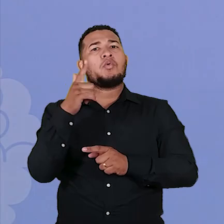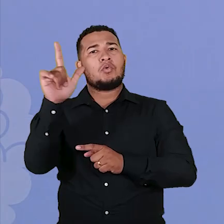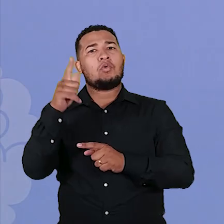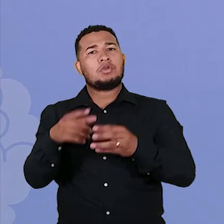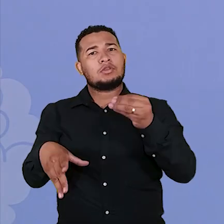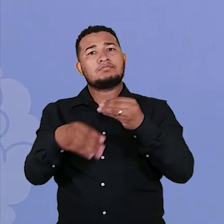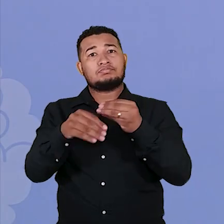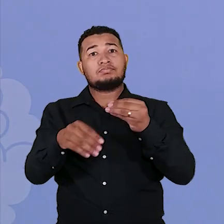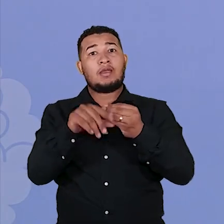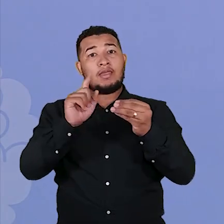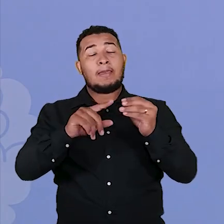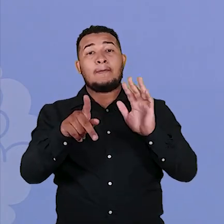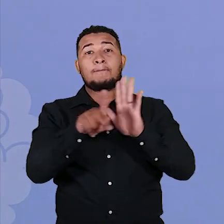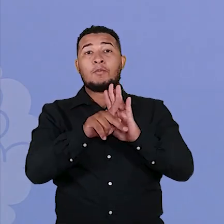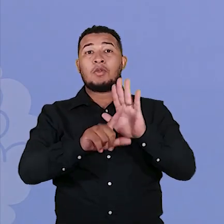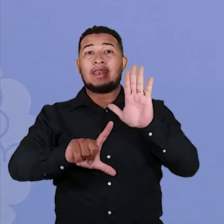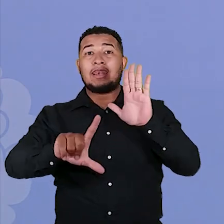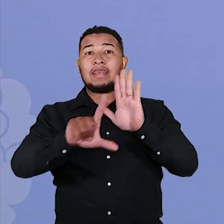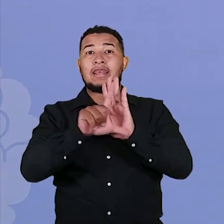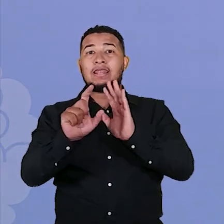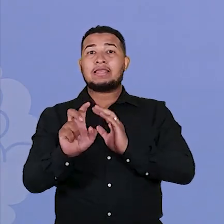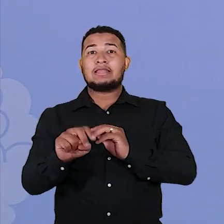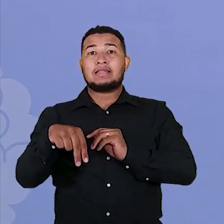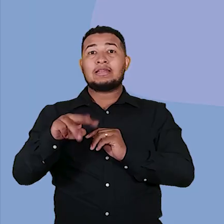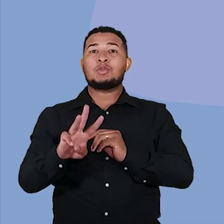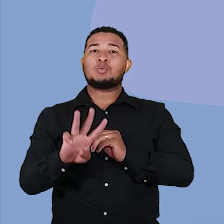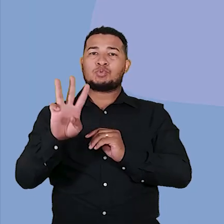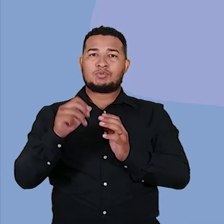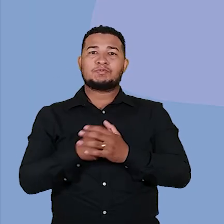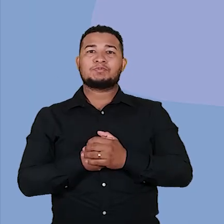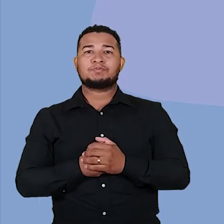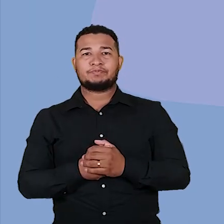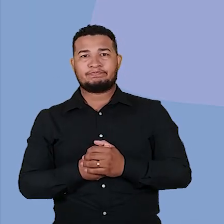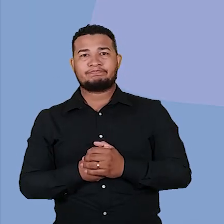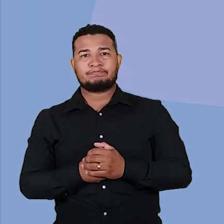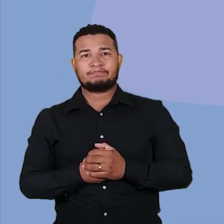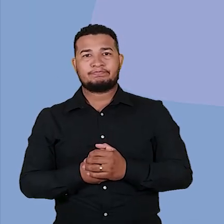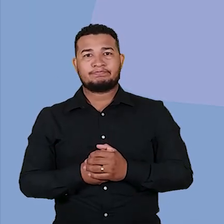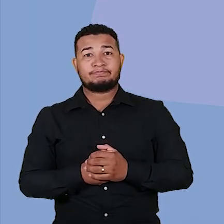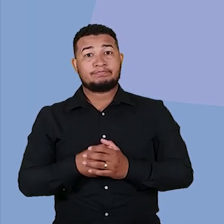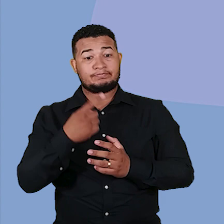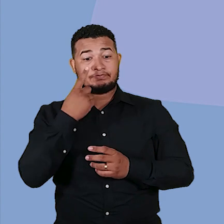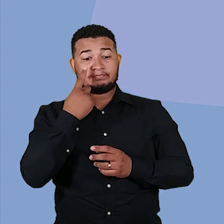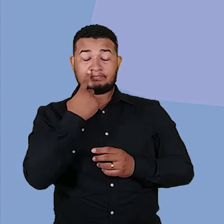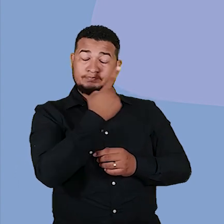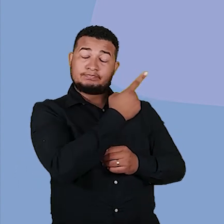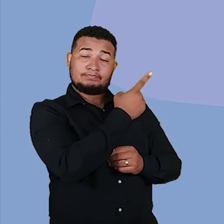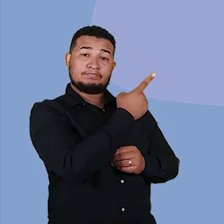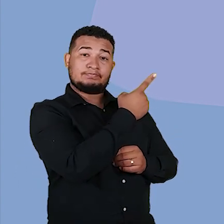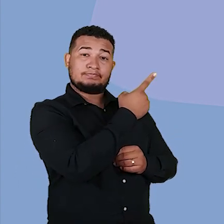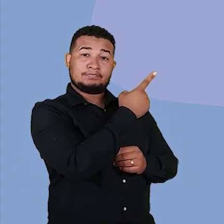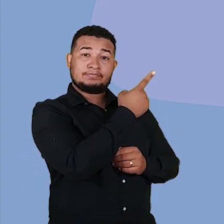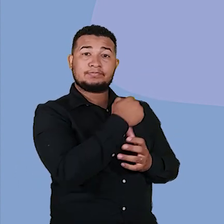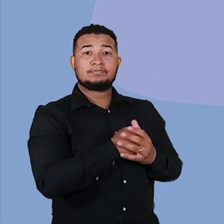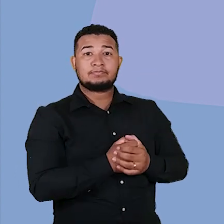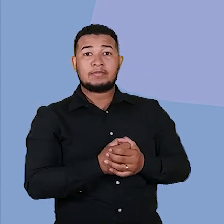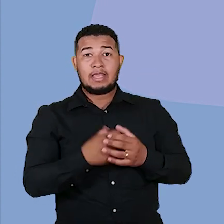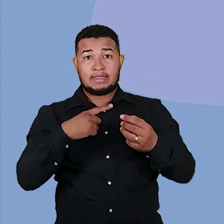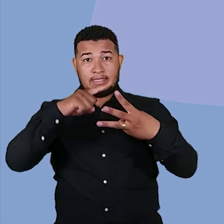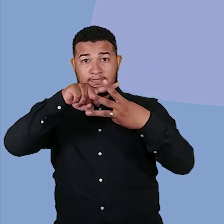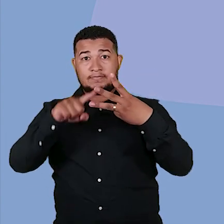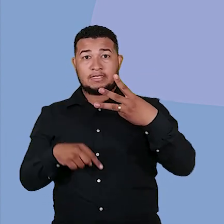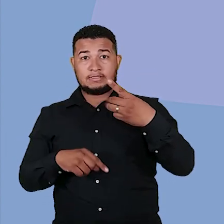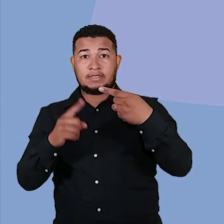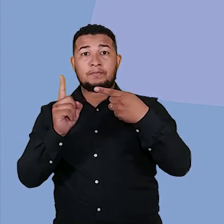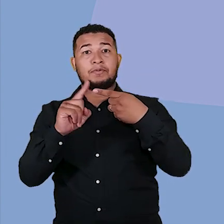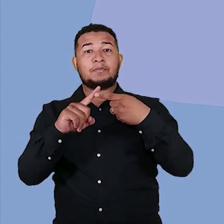também são as leis de newton que a gente vai ver a seguir olha aí é primeira lei de newton